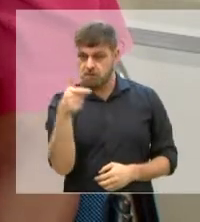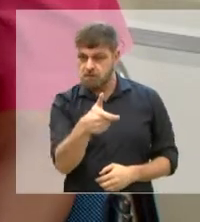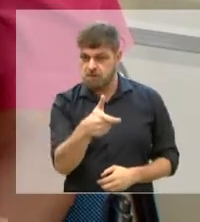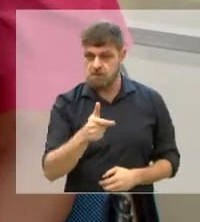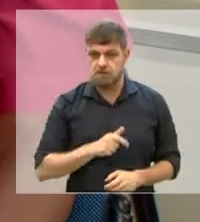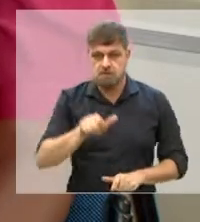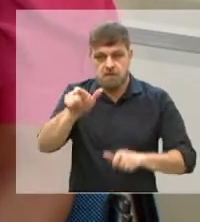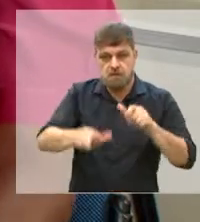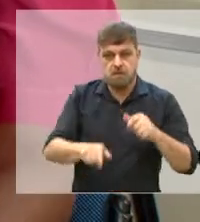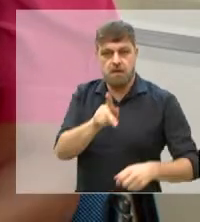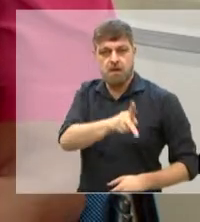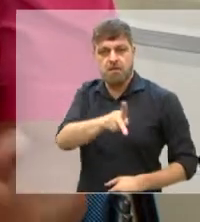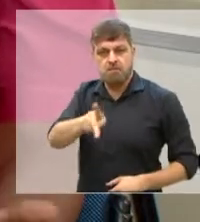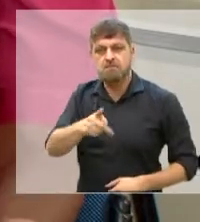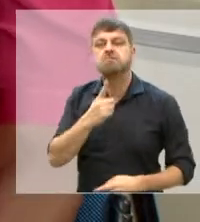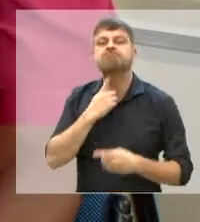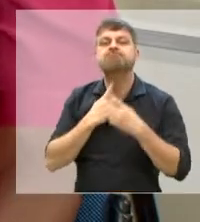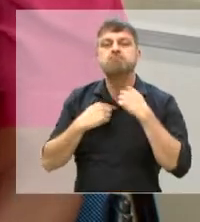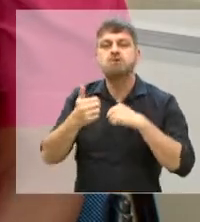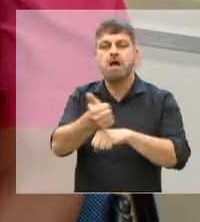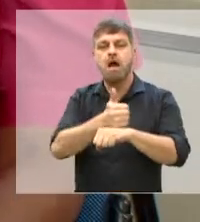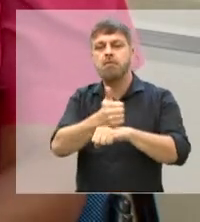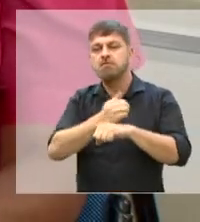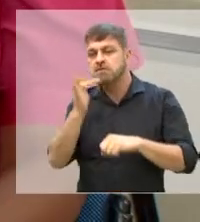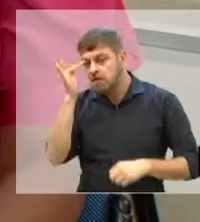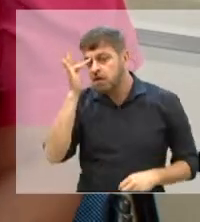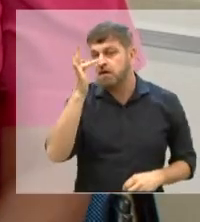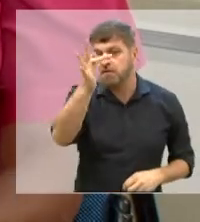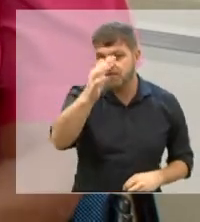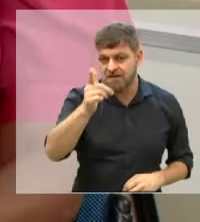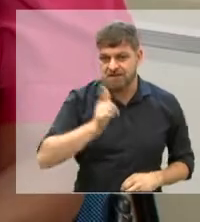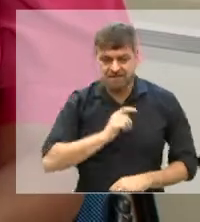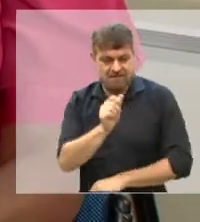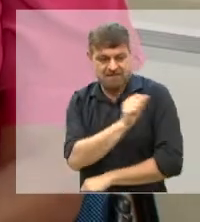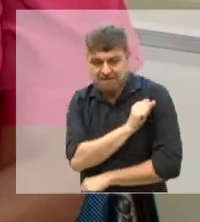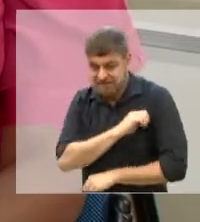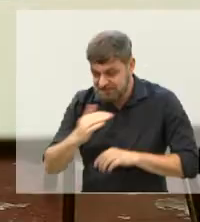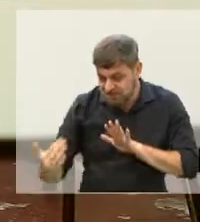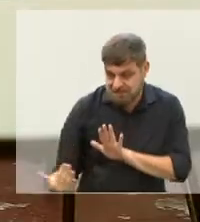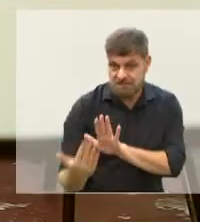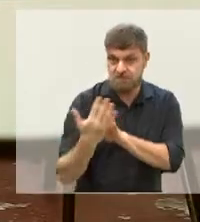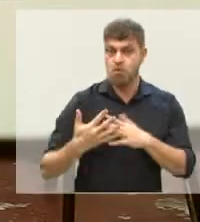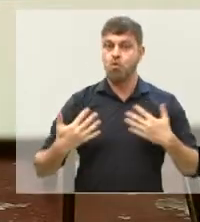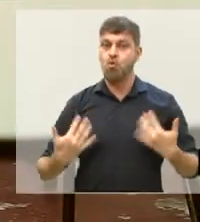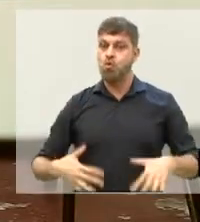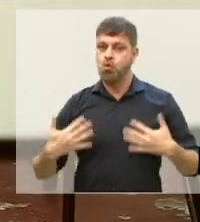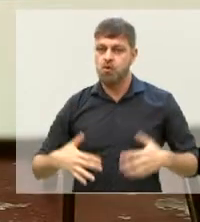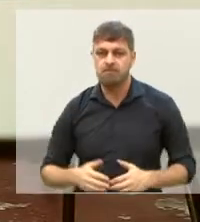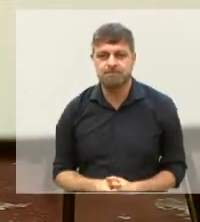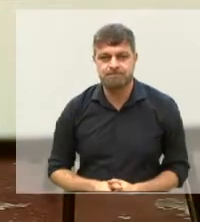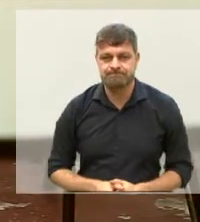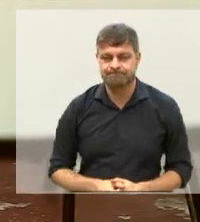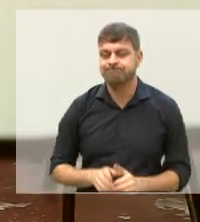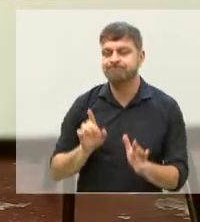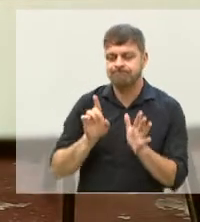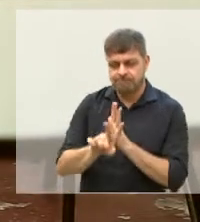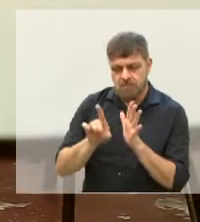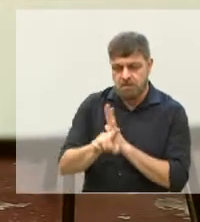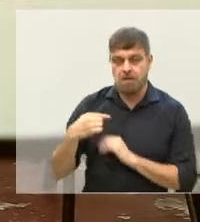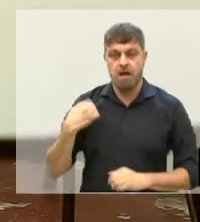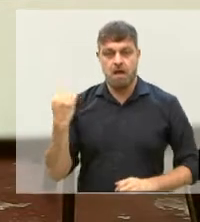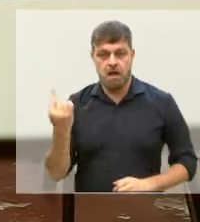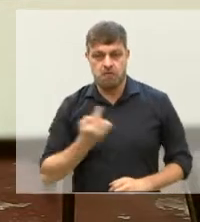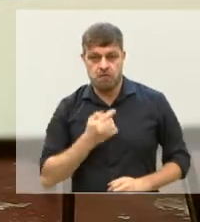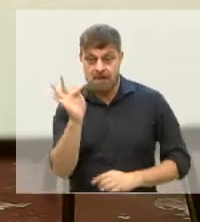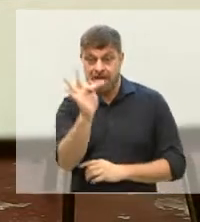em ser professor, em se tornar um professor, diante de tantos desafios? Essa é uma questão que para nós